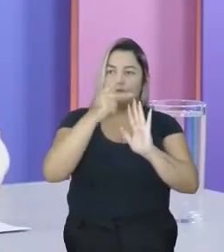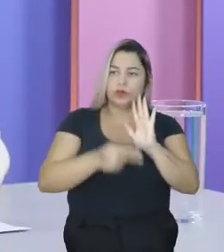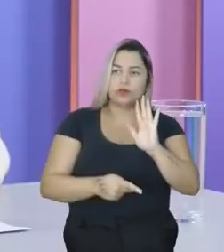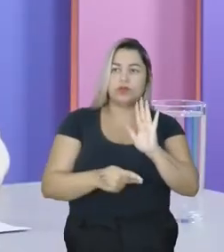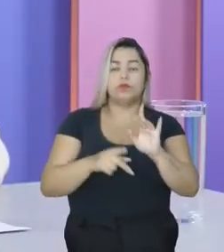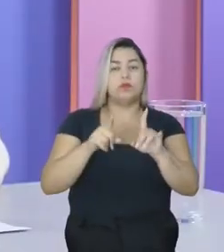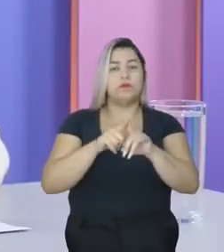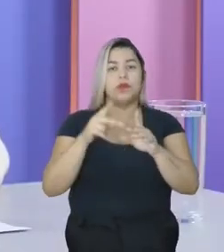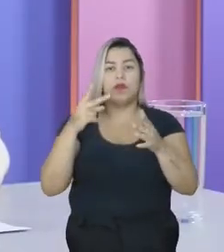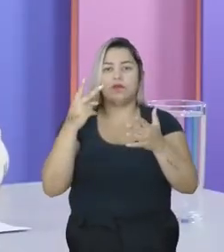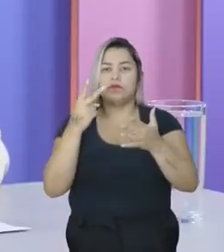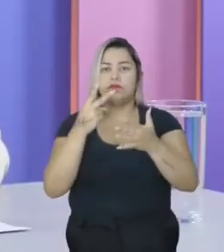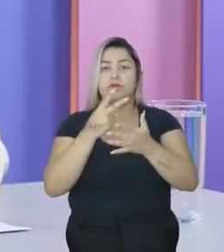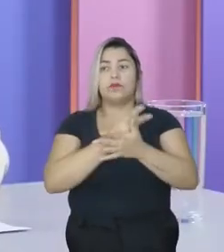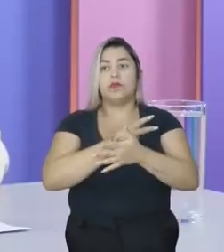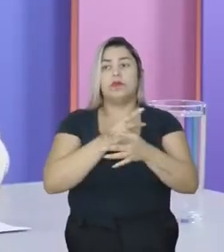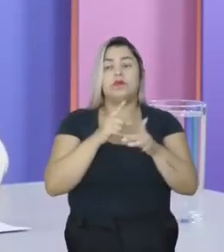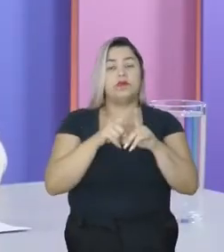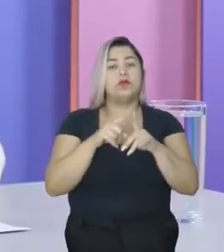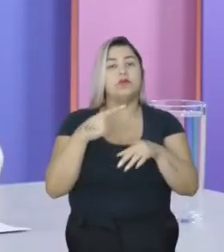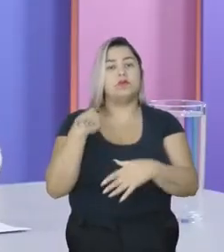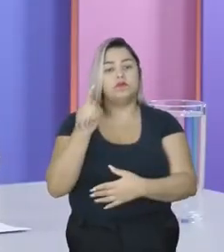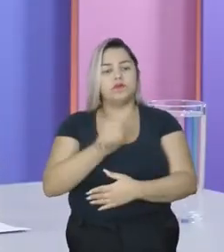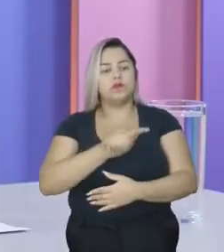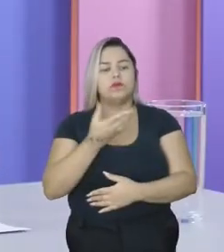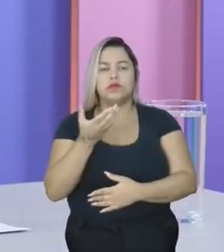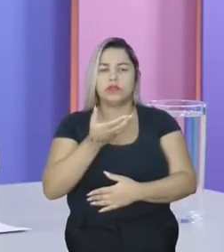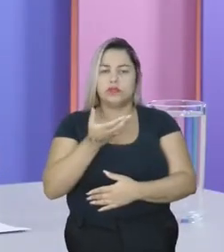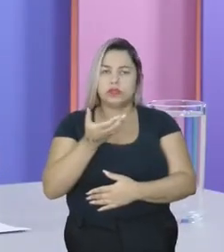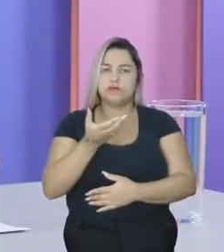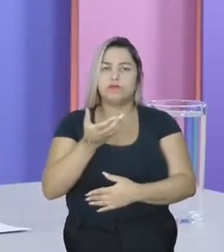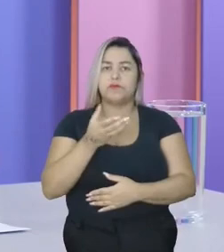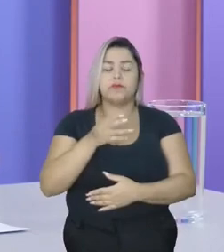ele começou a tramitar e nós queremos responsabilizar